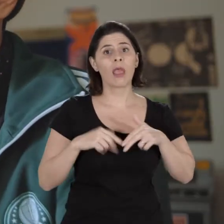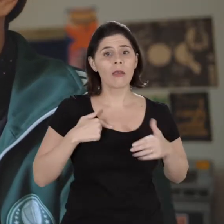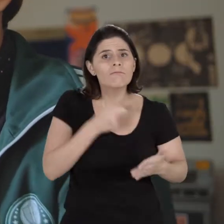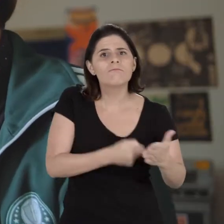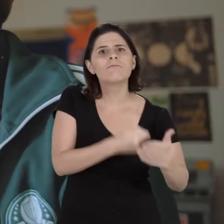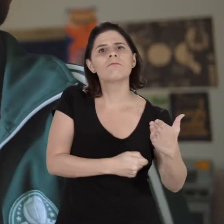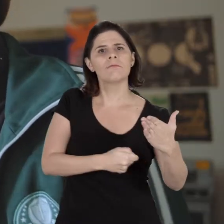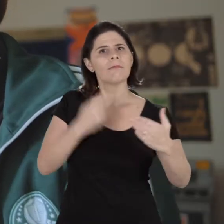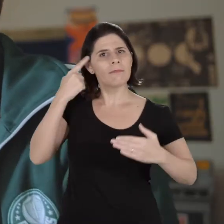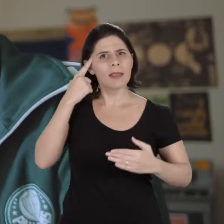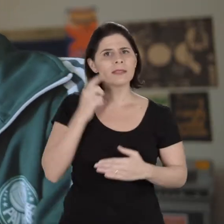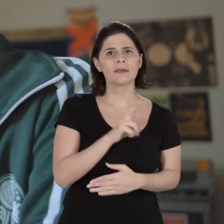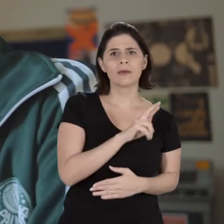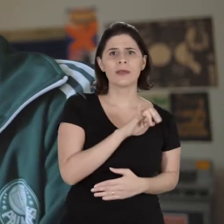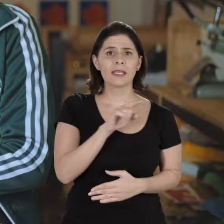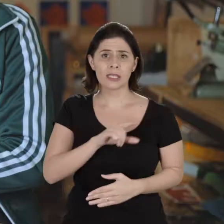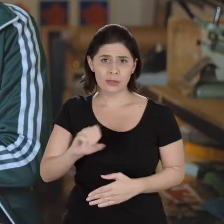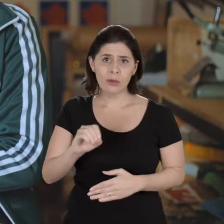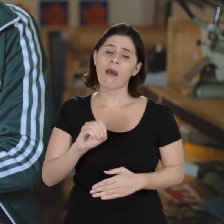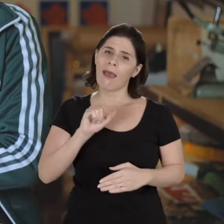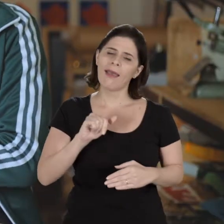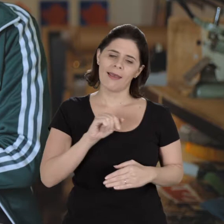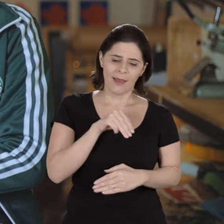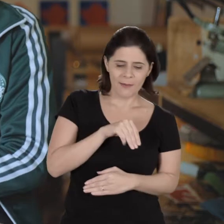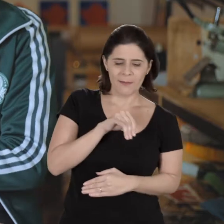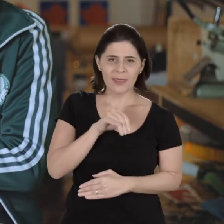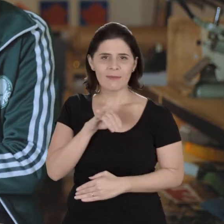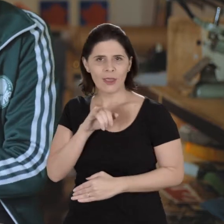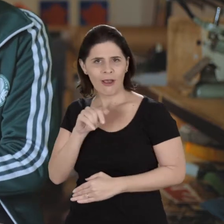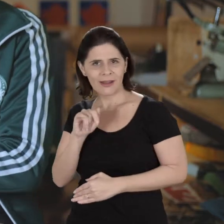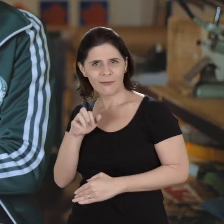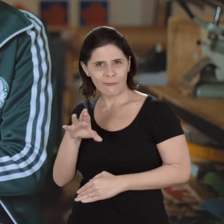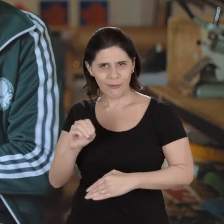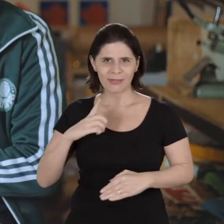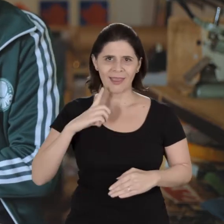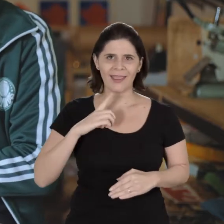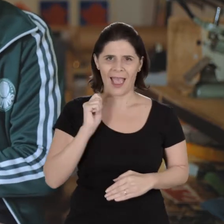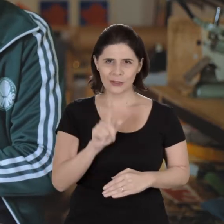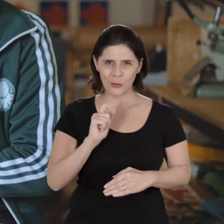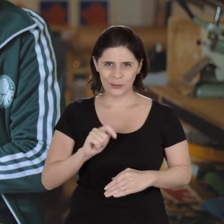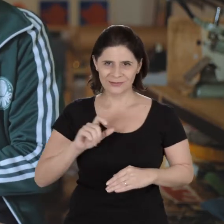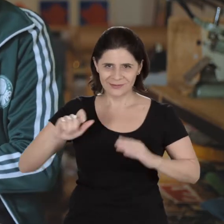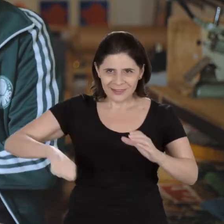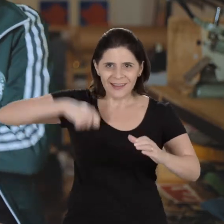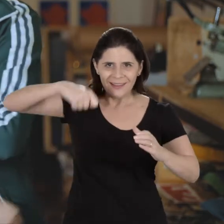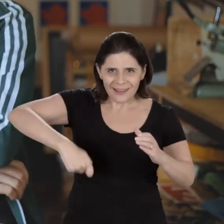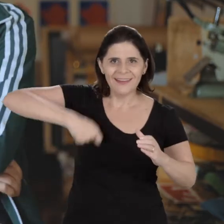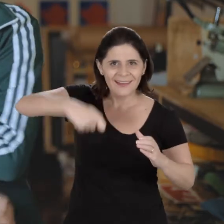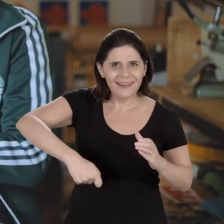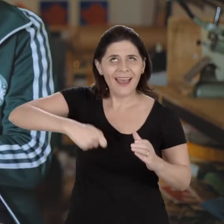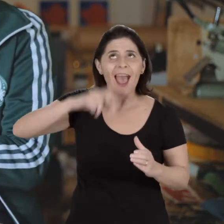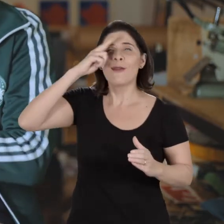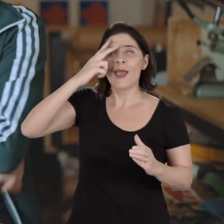que a Riso é a evolução do mimeógrafo. Sempre lembro dos filmes dos anos 60, 68, assim, o pessoal no mimeógrafo lá imprimindo um monte de